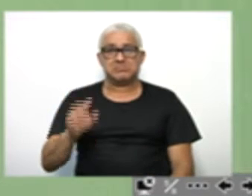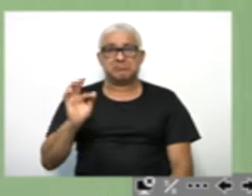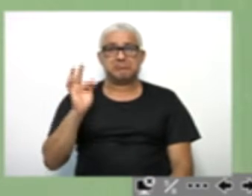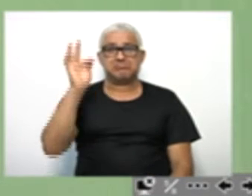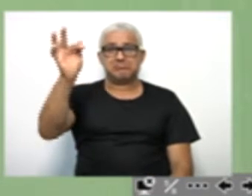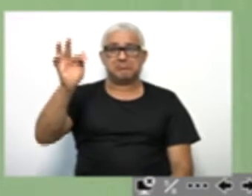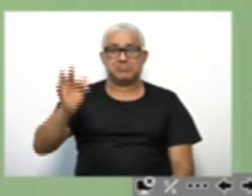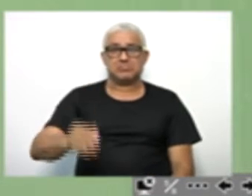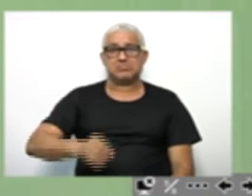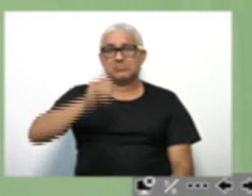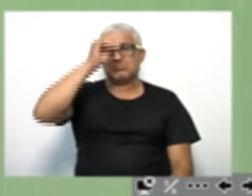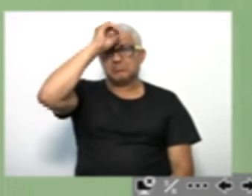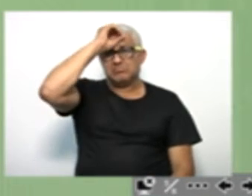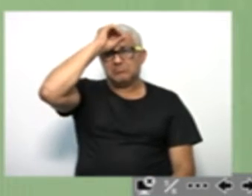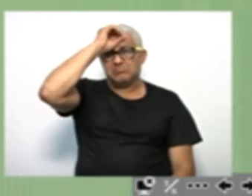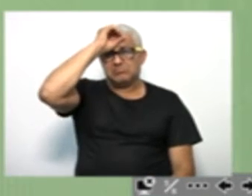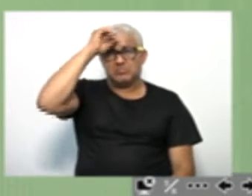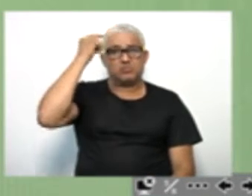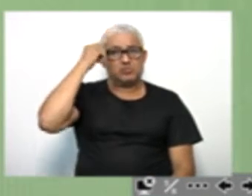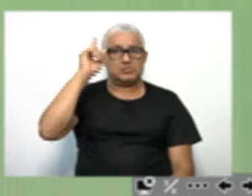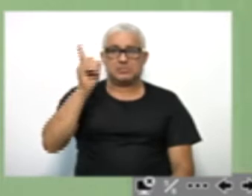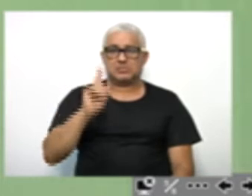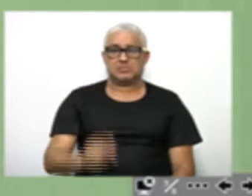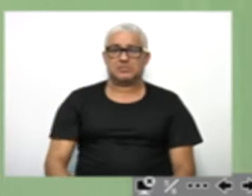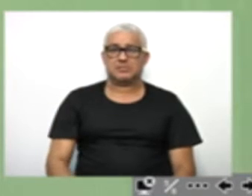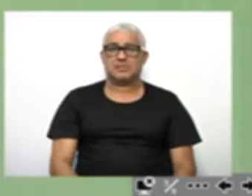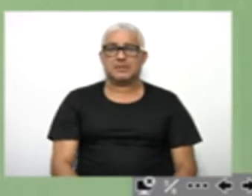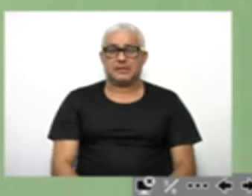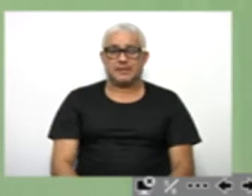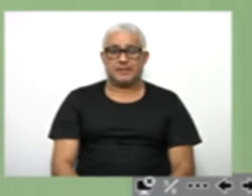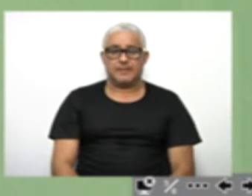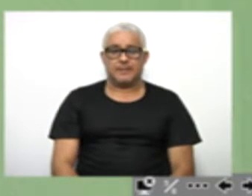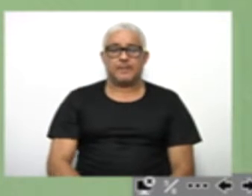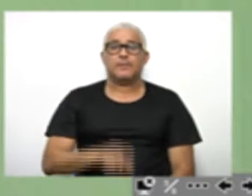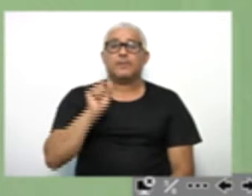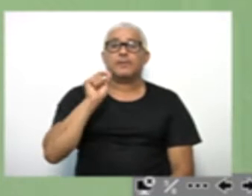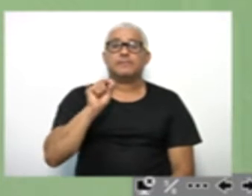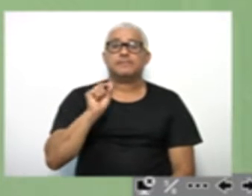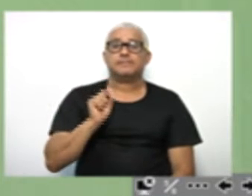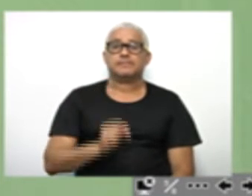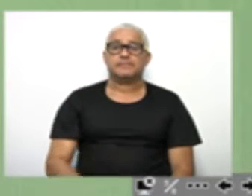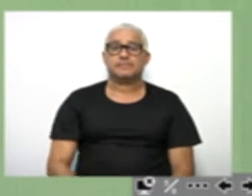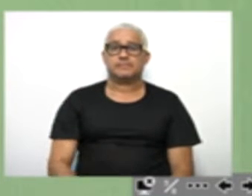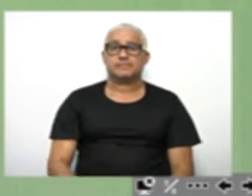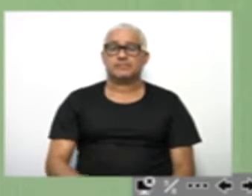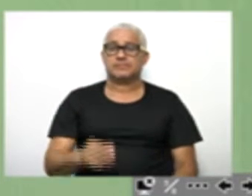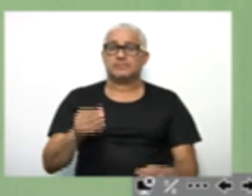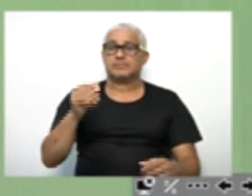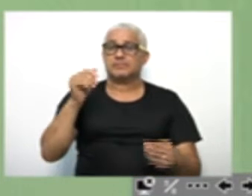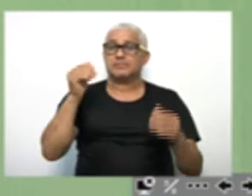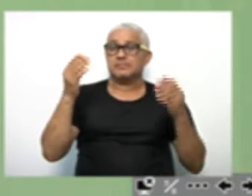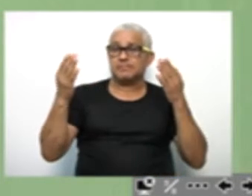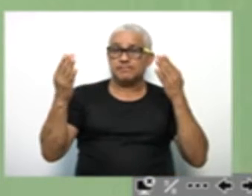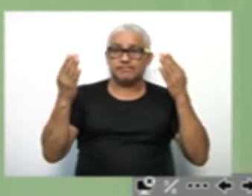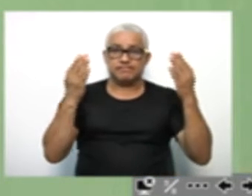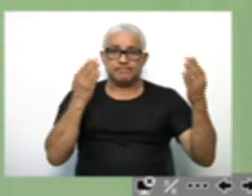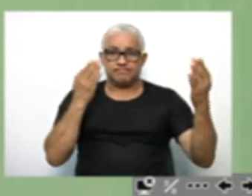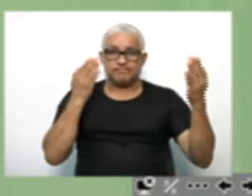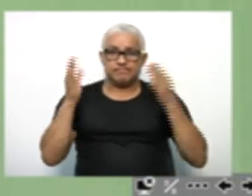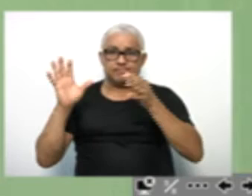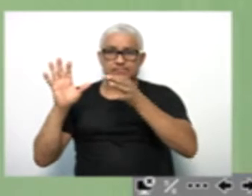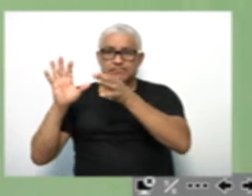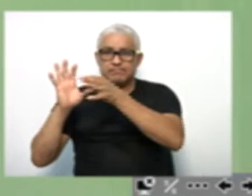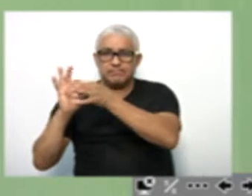sabemos, necessariamente, o que nos resta é analisar todos os